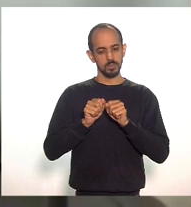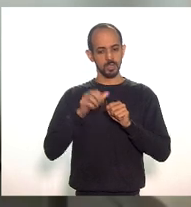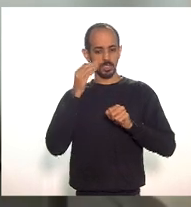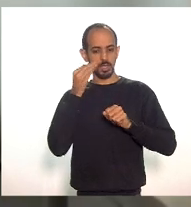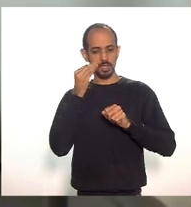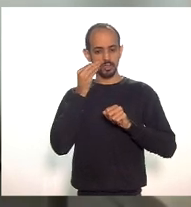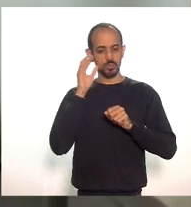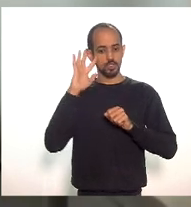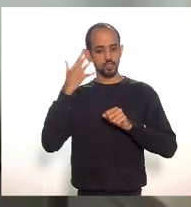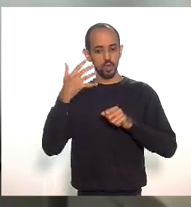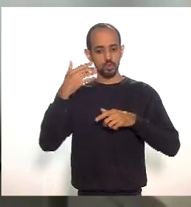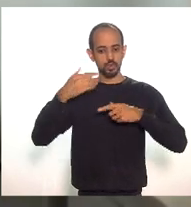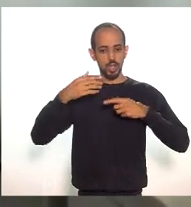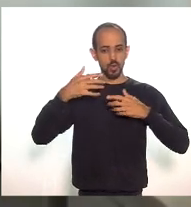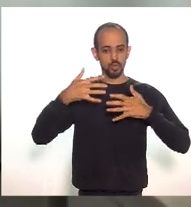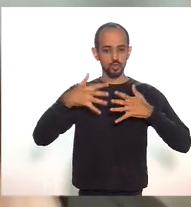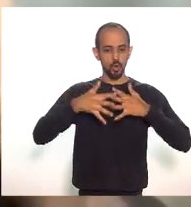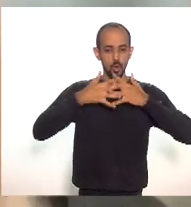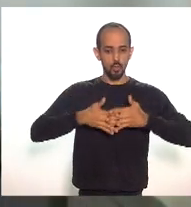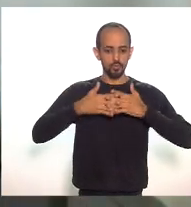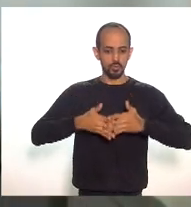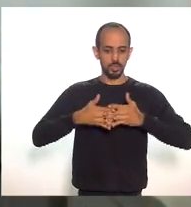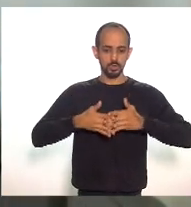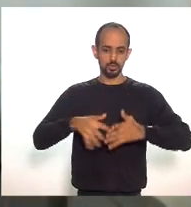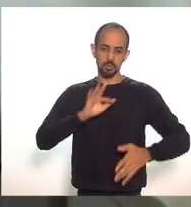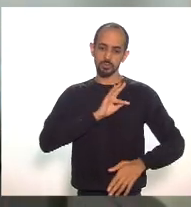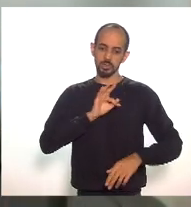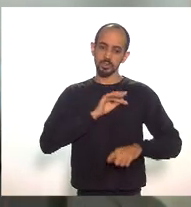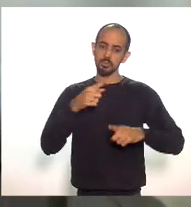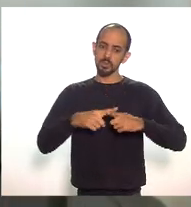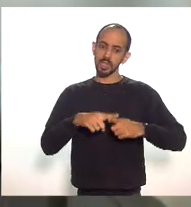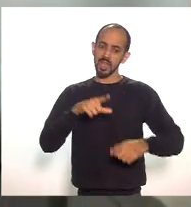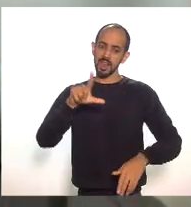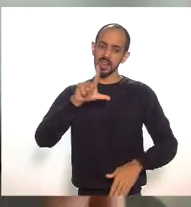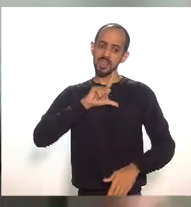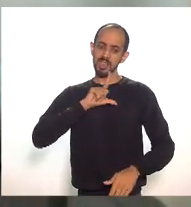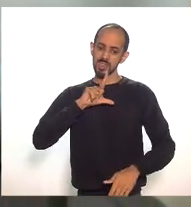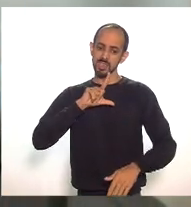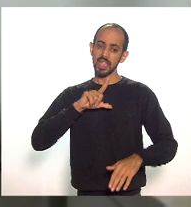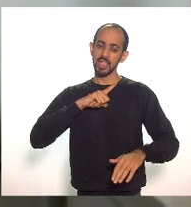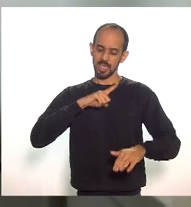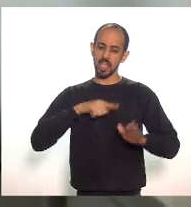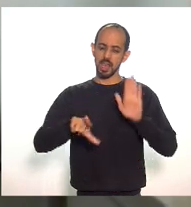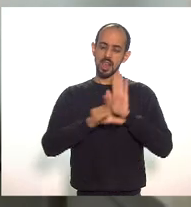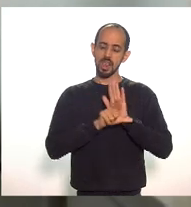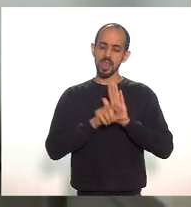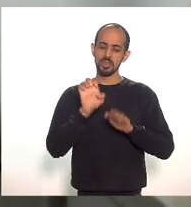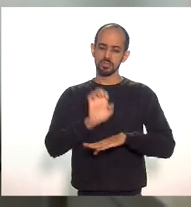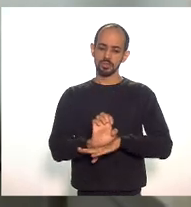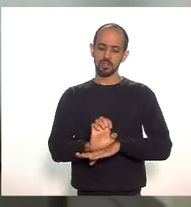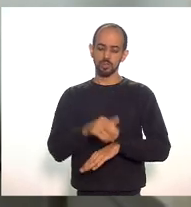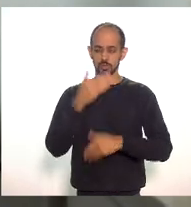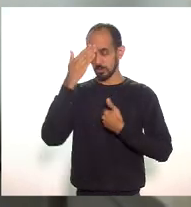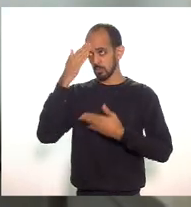uma direção da polícia que ele tá porque ele lei estadual para ser cumprida a obrigação surpresa